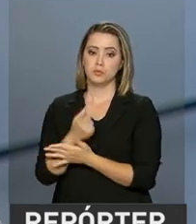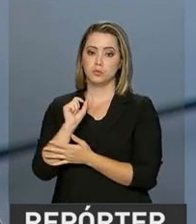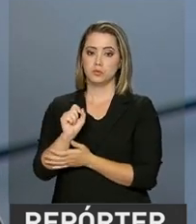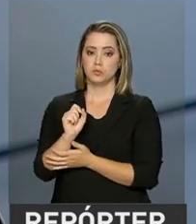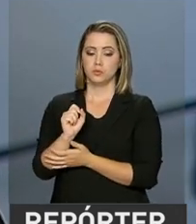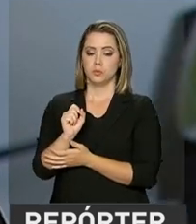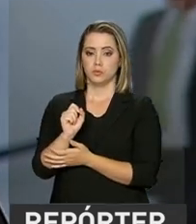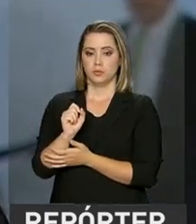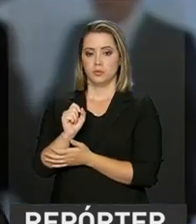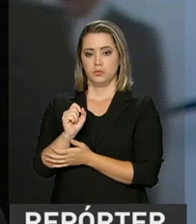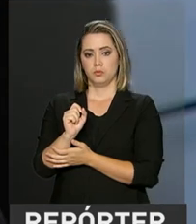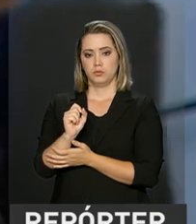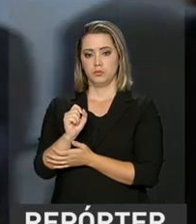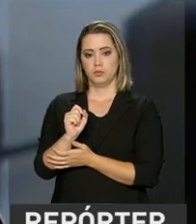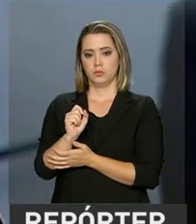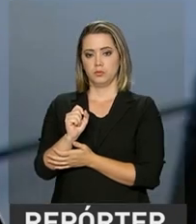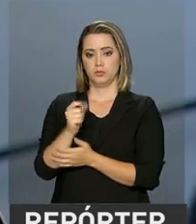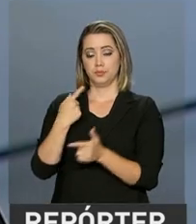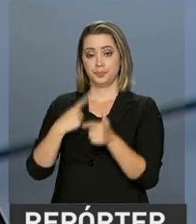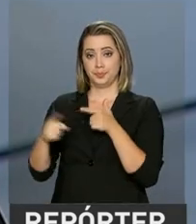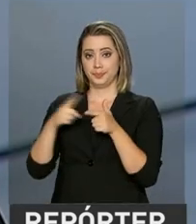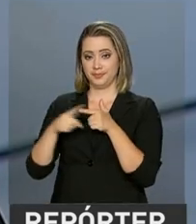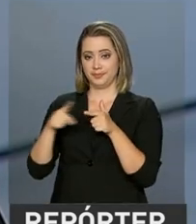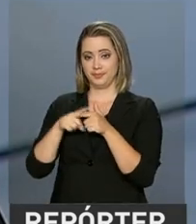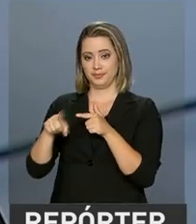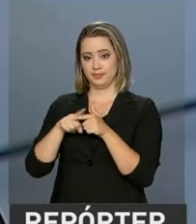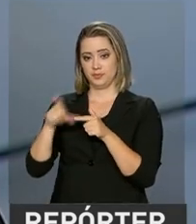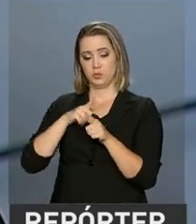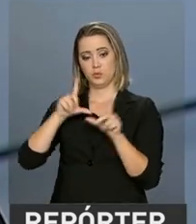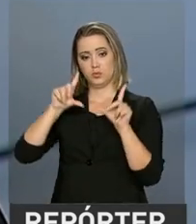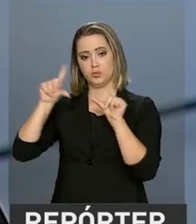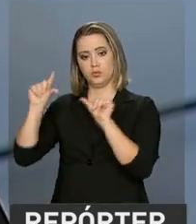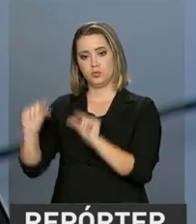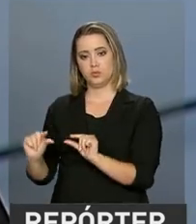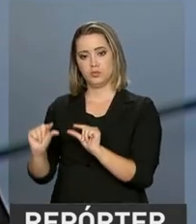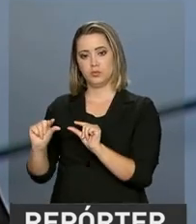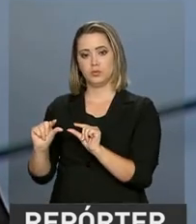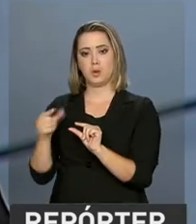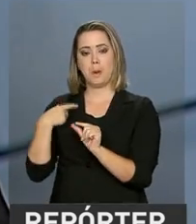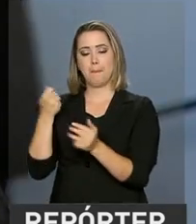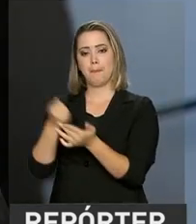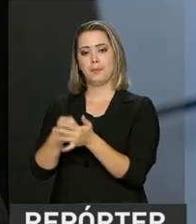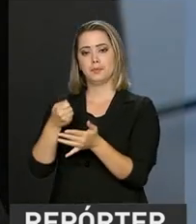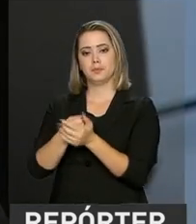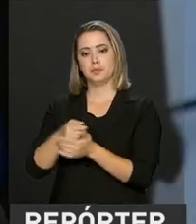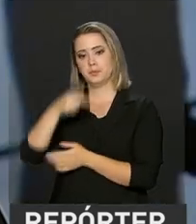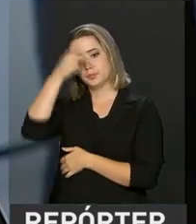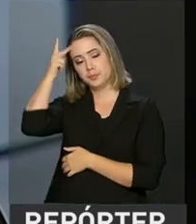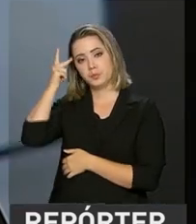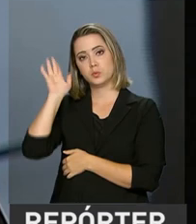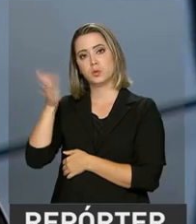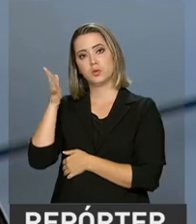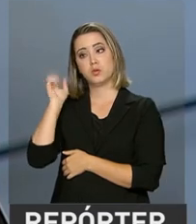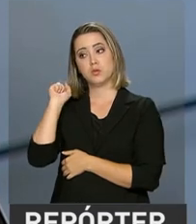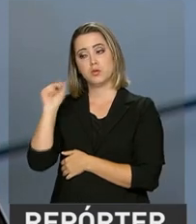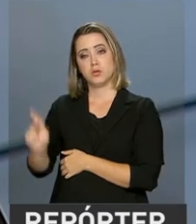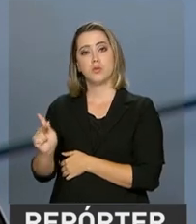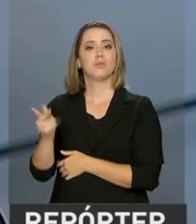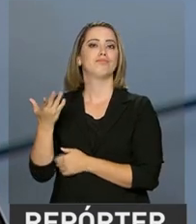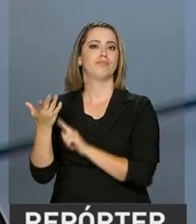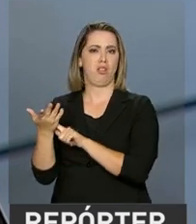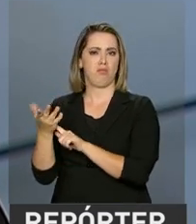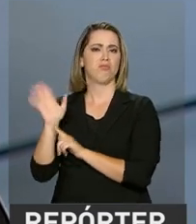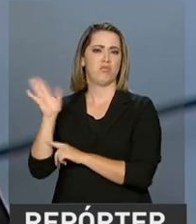acontecer situações de, por exemplo, ter que diminuir pagamentos de pessoas que já estão percebendo